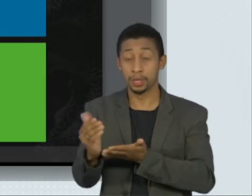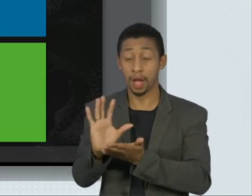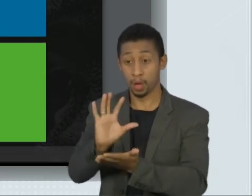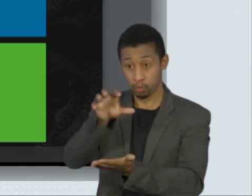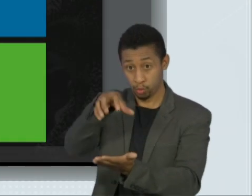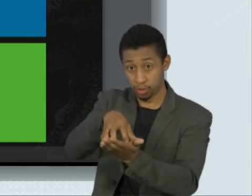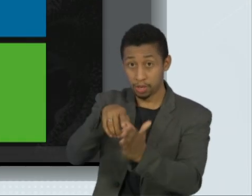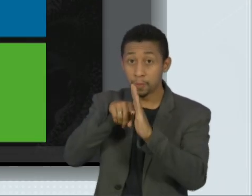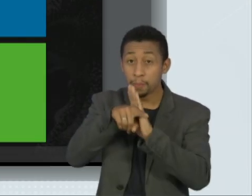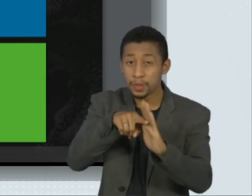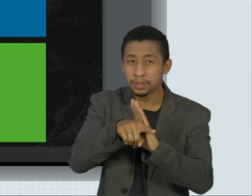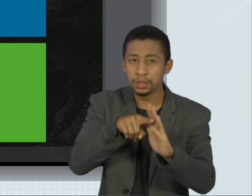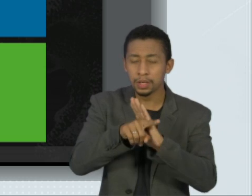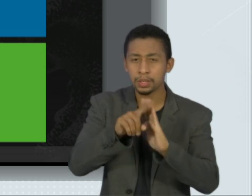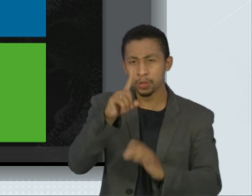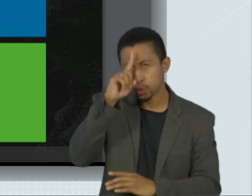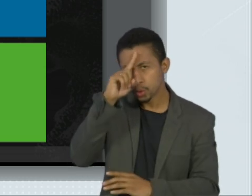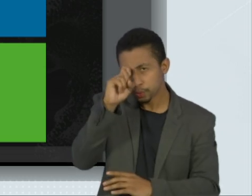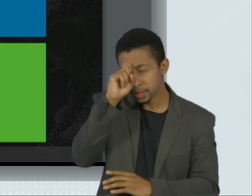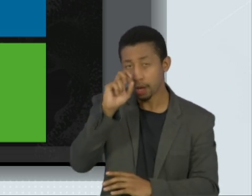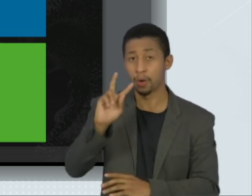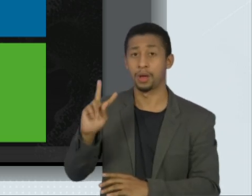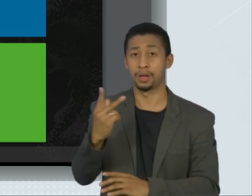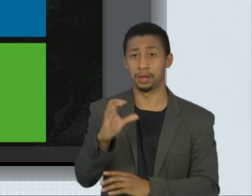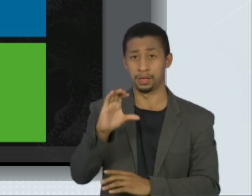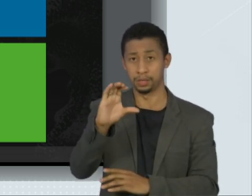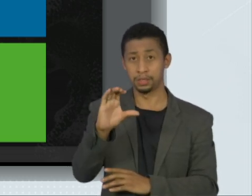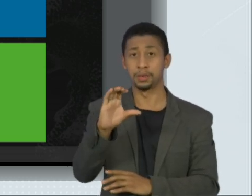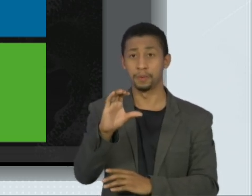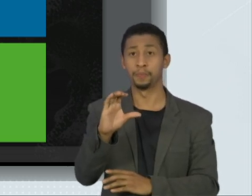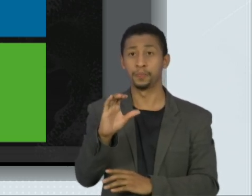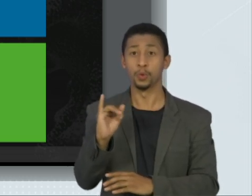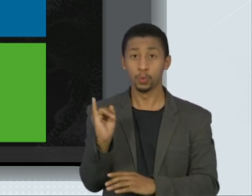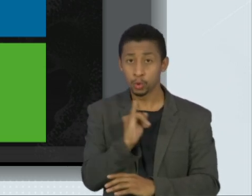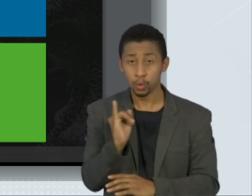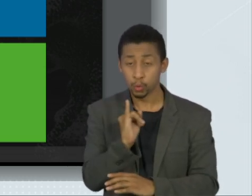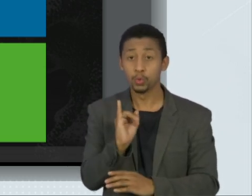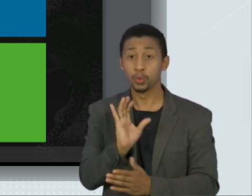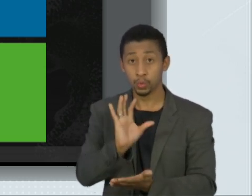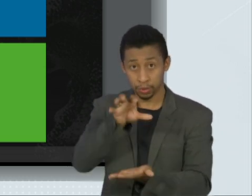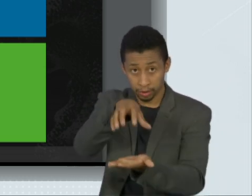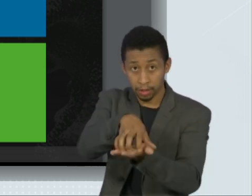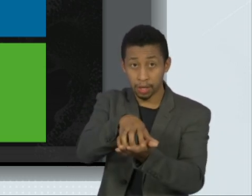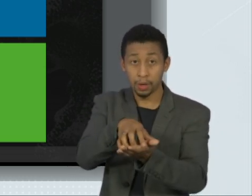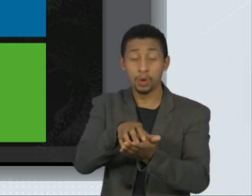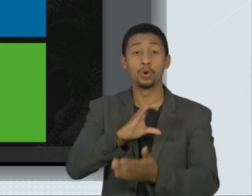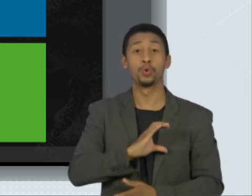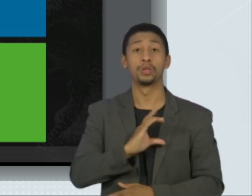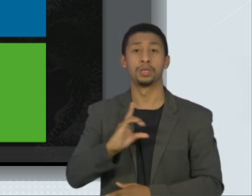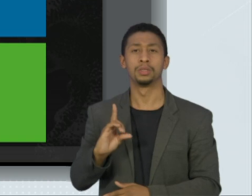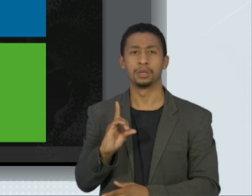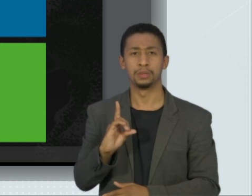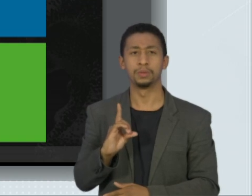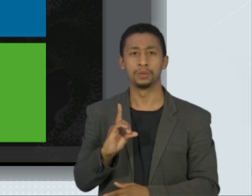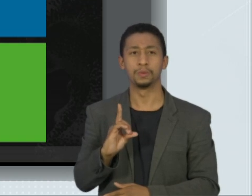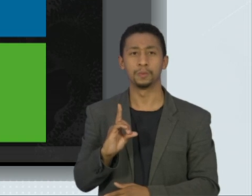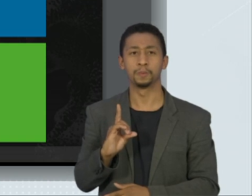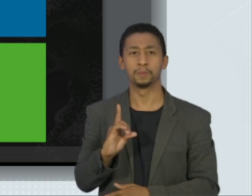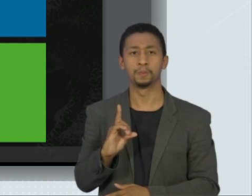Pesquisa do Hospital das Clínicas, aqui do Instituto Central, que ele é coordenado, esse centro, por